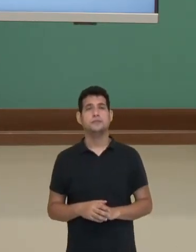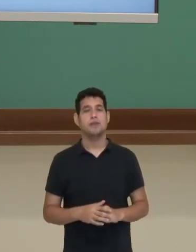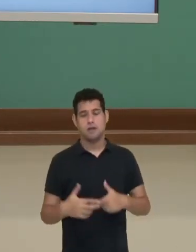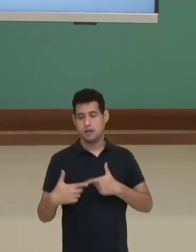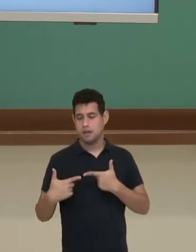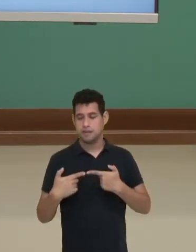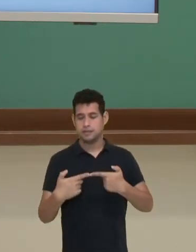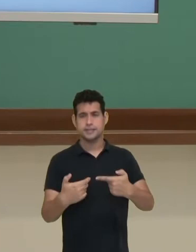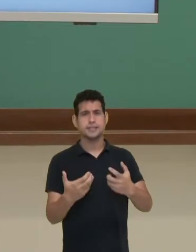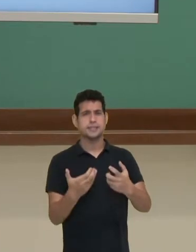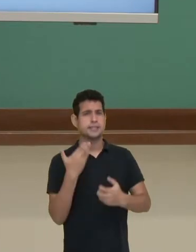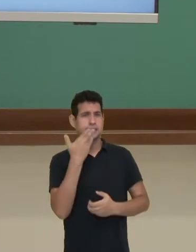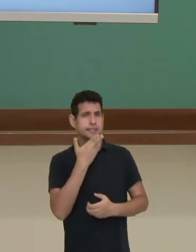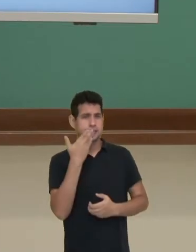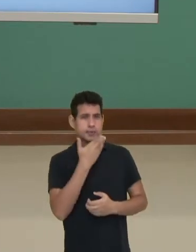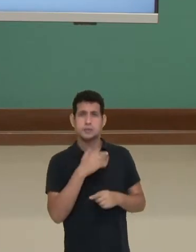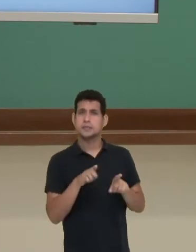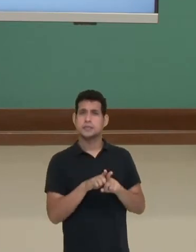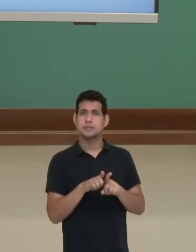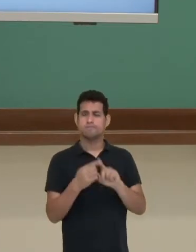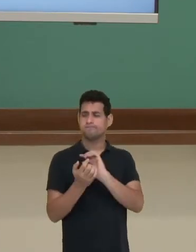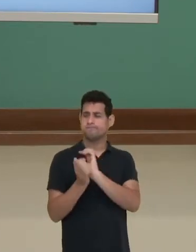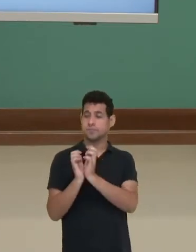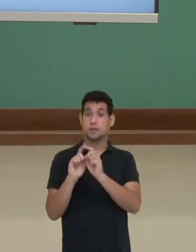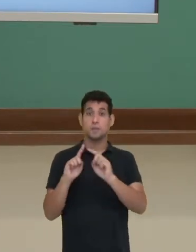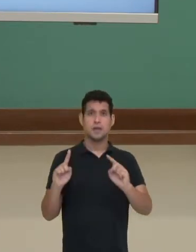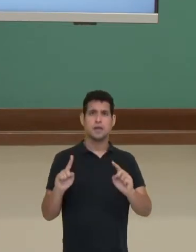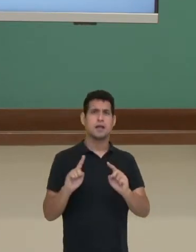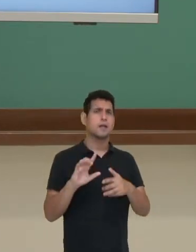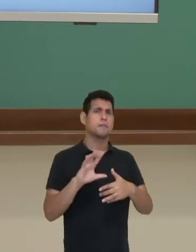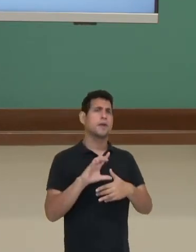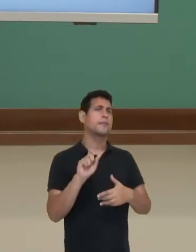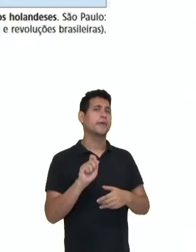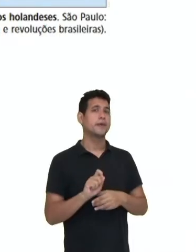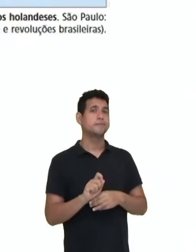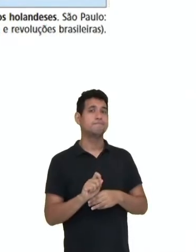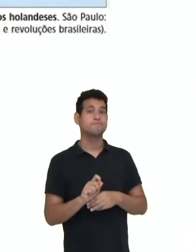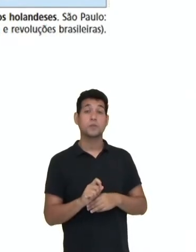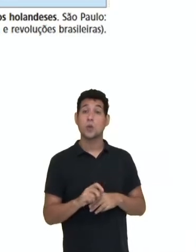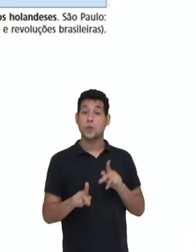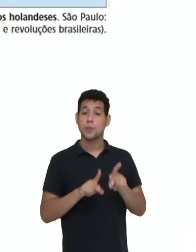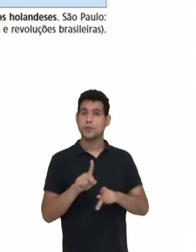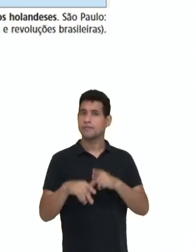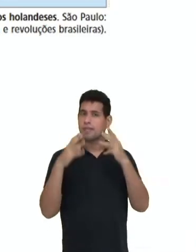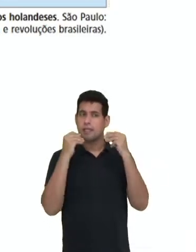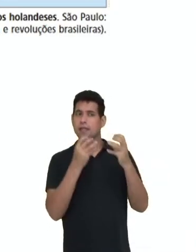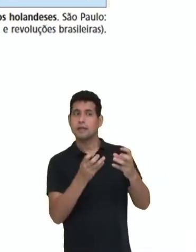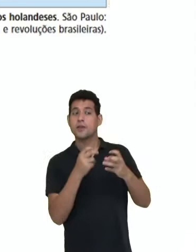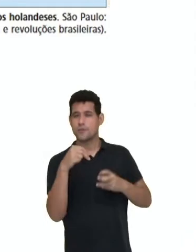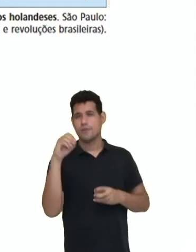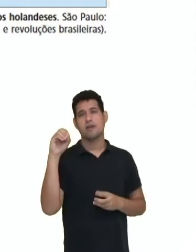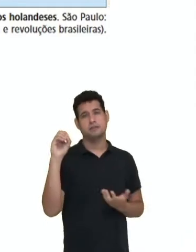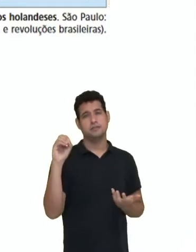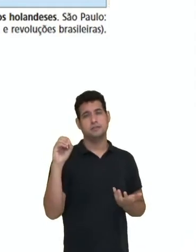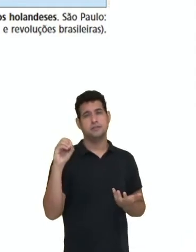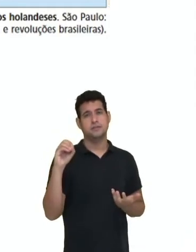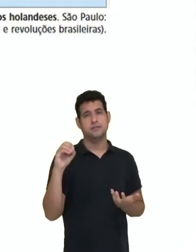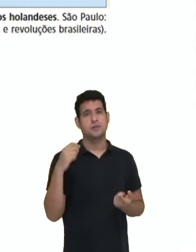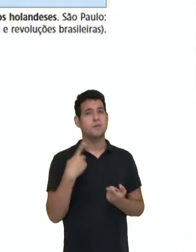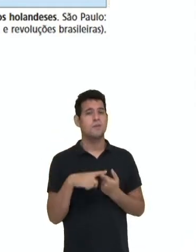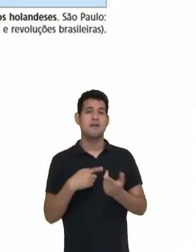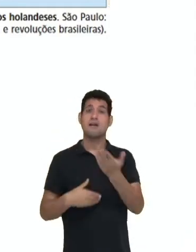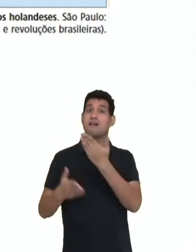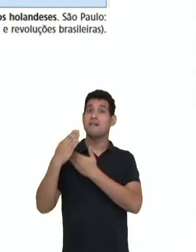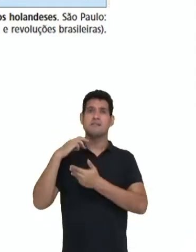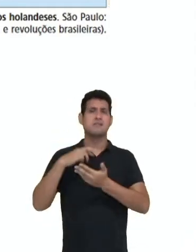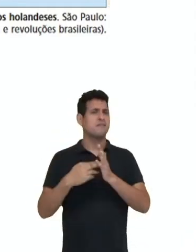por açúcar e escravizados, né? Na América, o alvo dos holandeses era o Nordeste brasileiro, que à época era